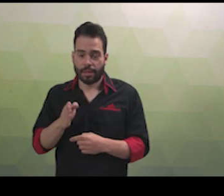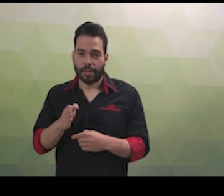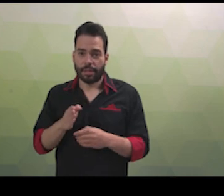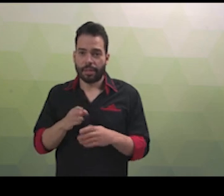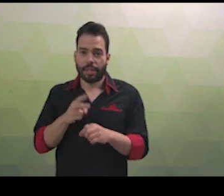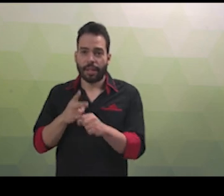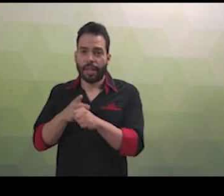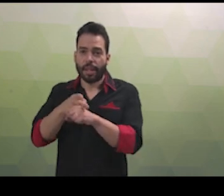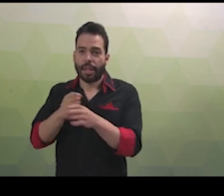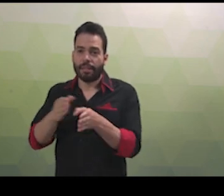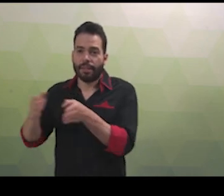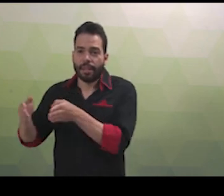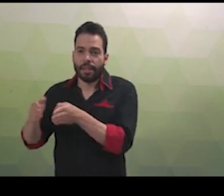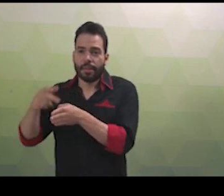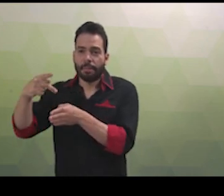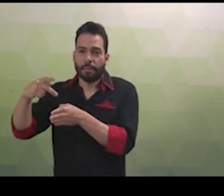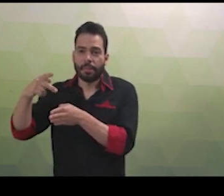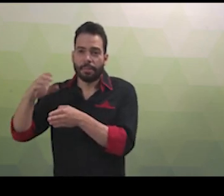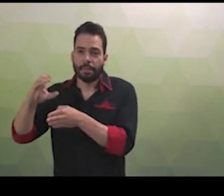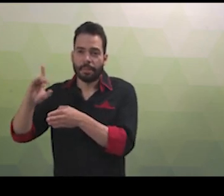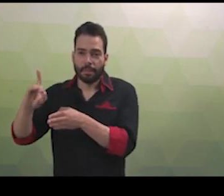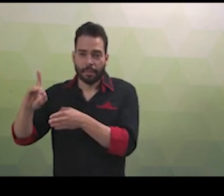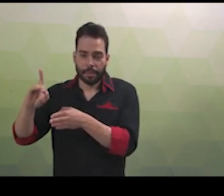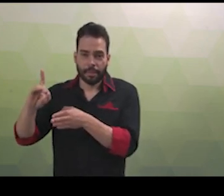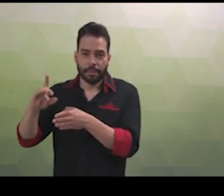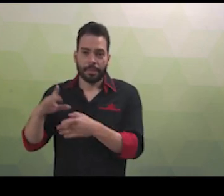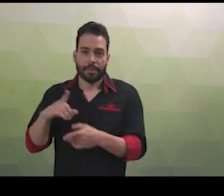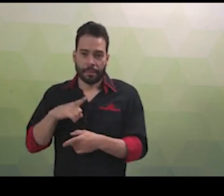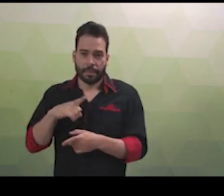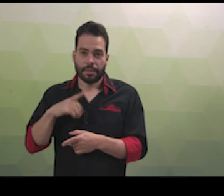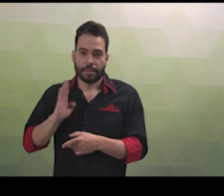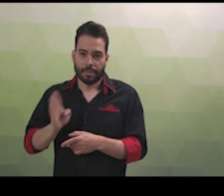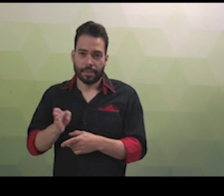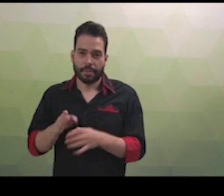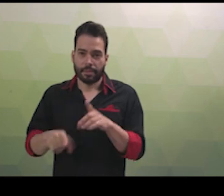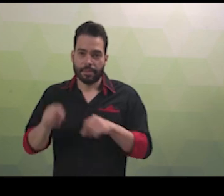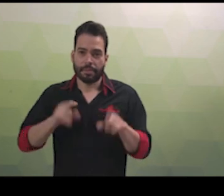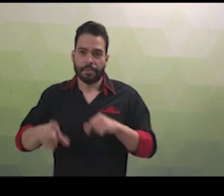chamadas cotas PCD, reservadas para essa população, nos processos